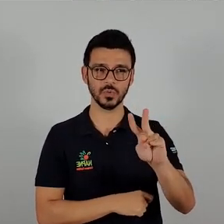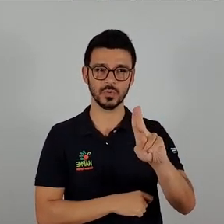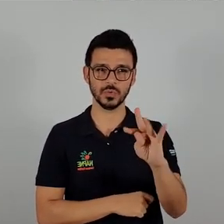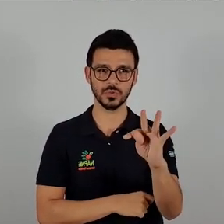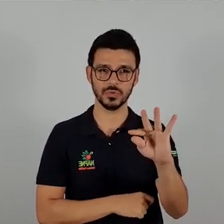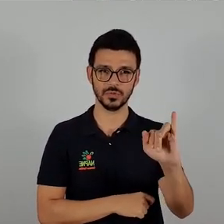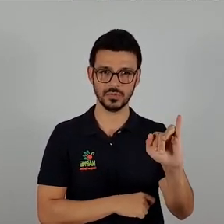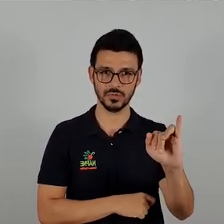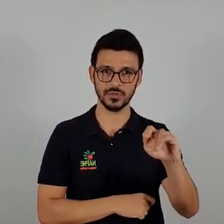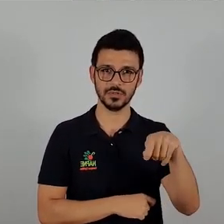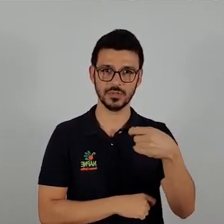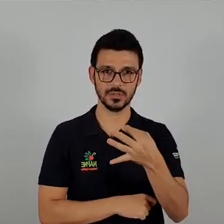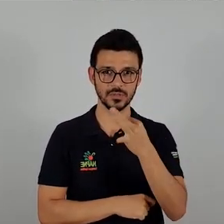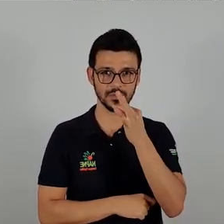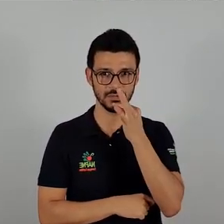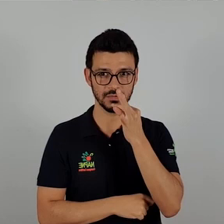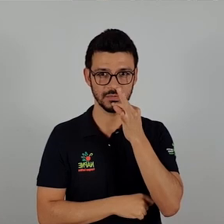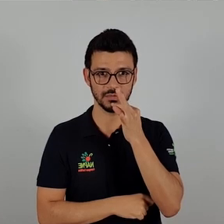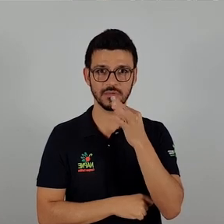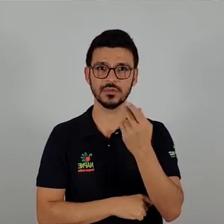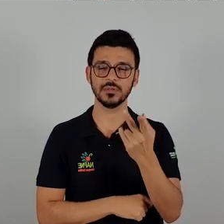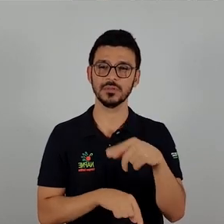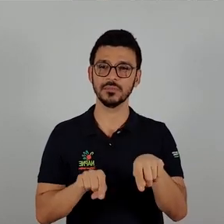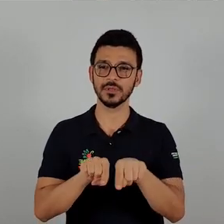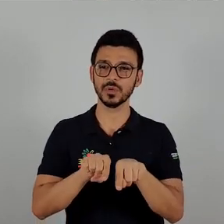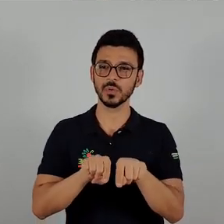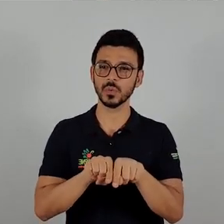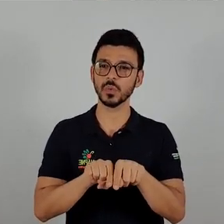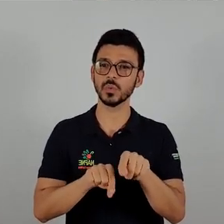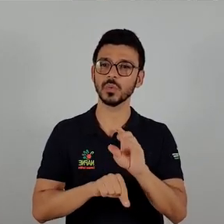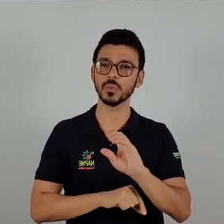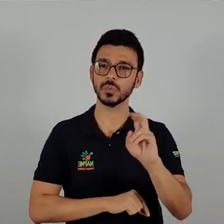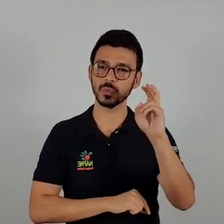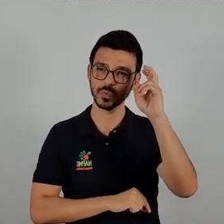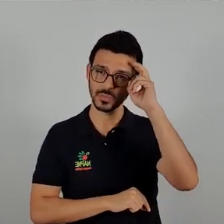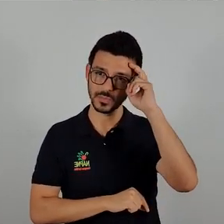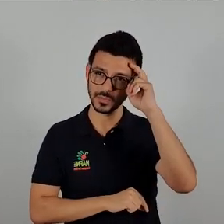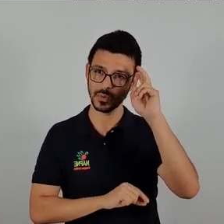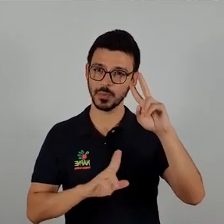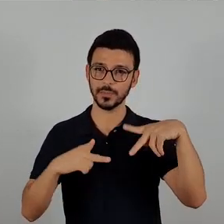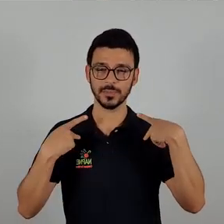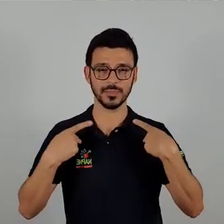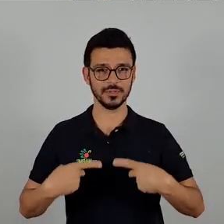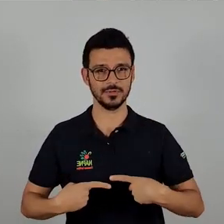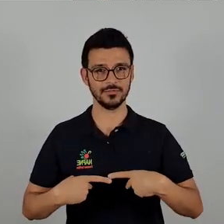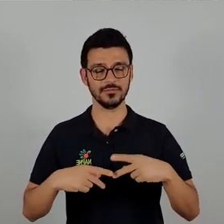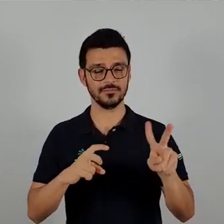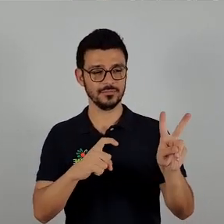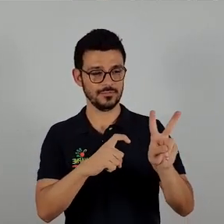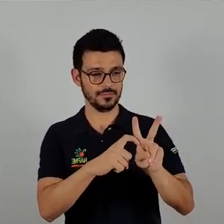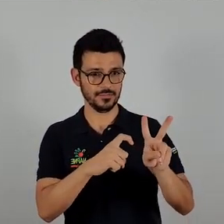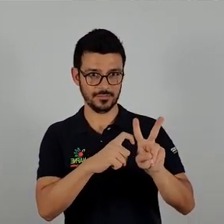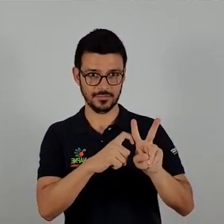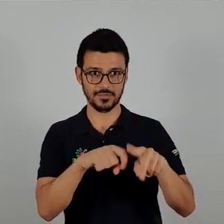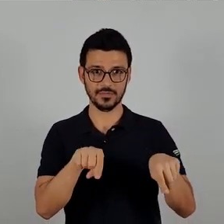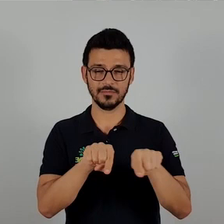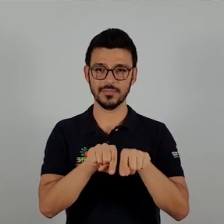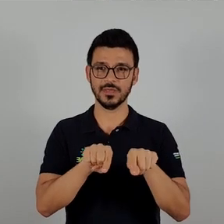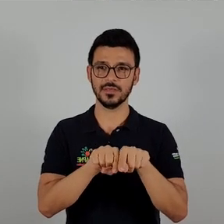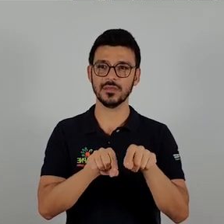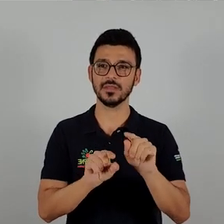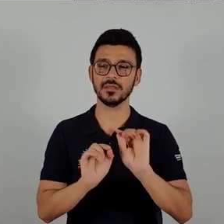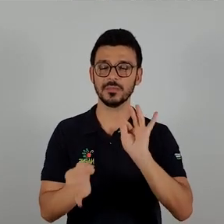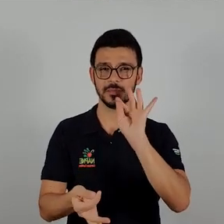em medicina chinesa, acupuntura veterinária, humana e veterinária, especialista em fitoterapia